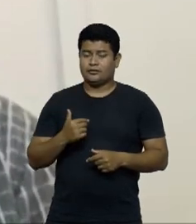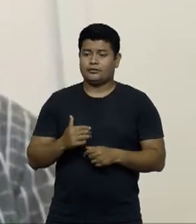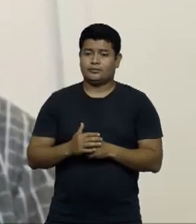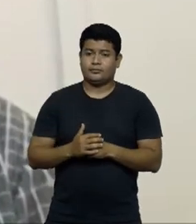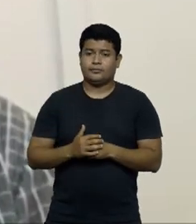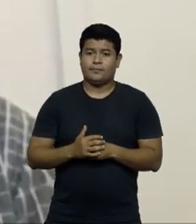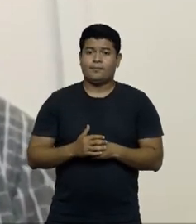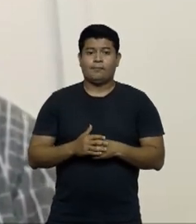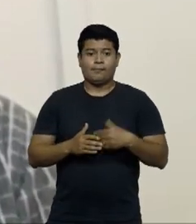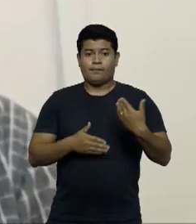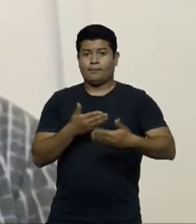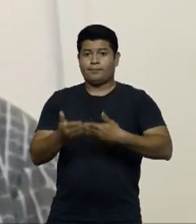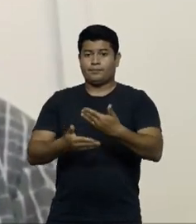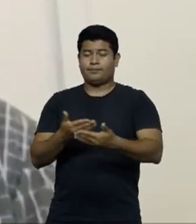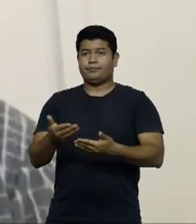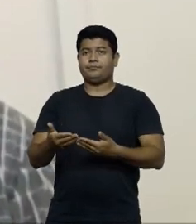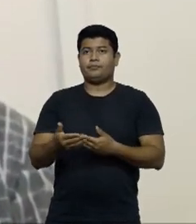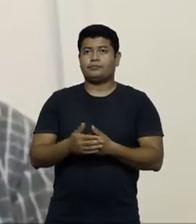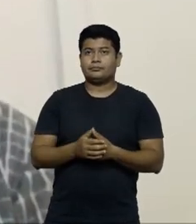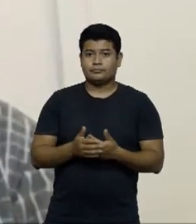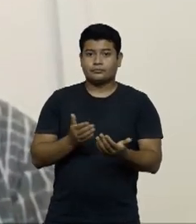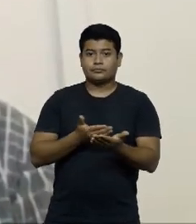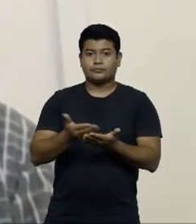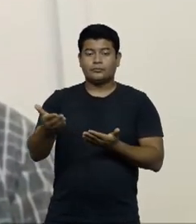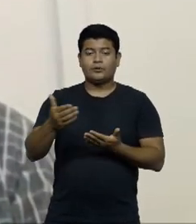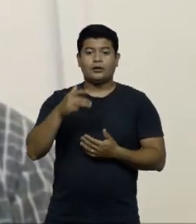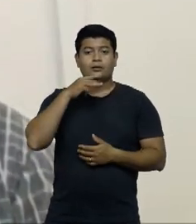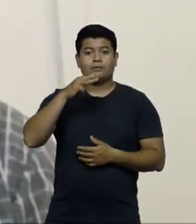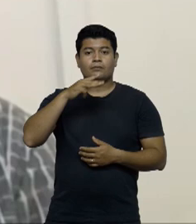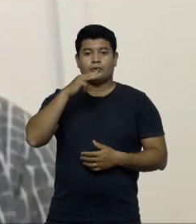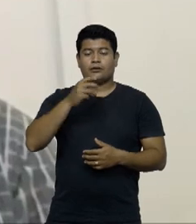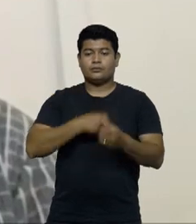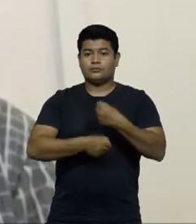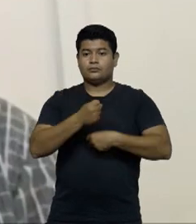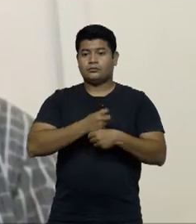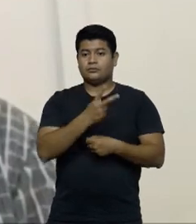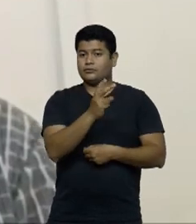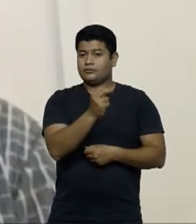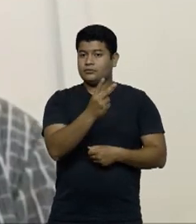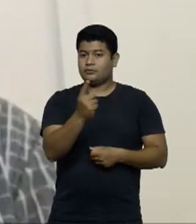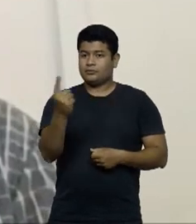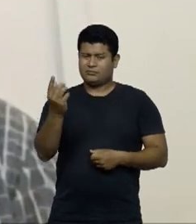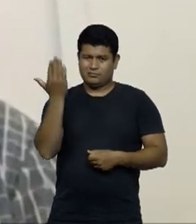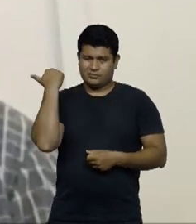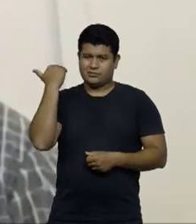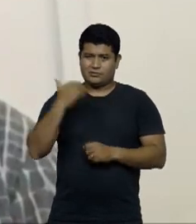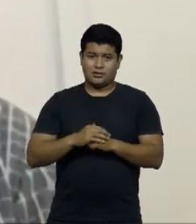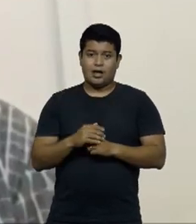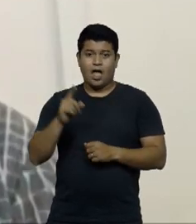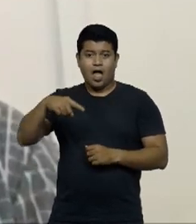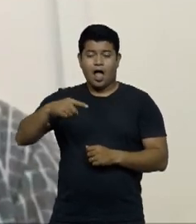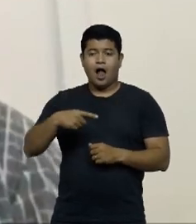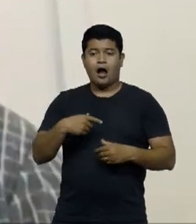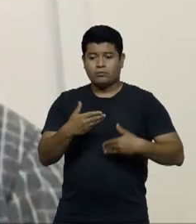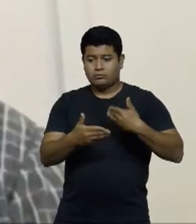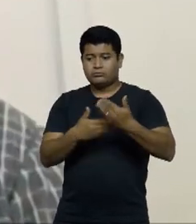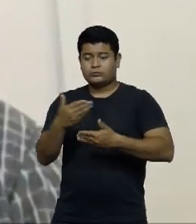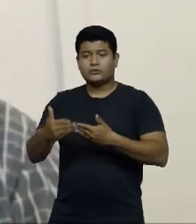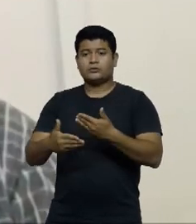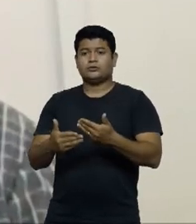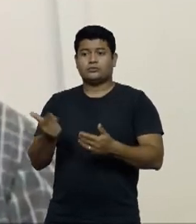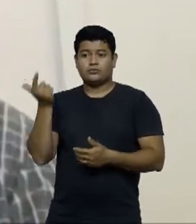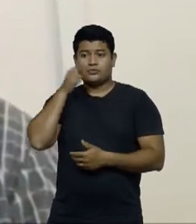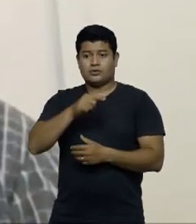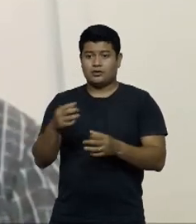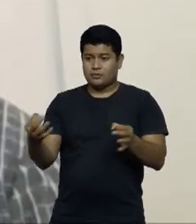é um processo que a gente começou ele Março para 2021 era um processo que era para ser cumprir é Mas